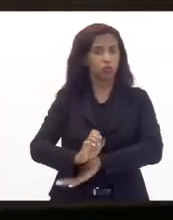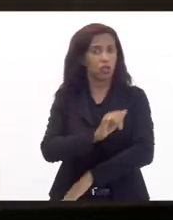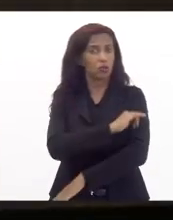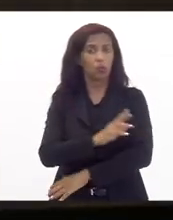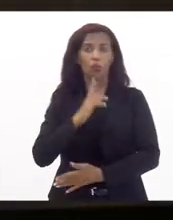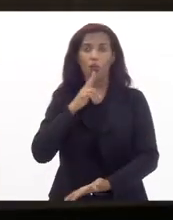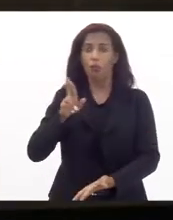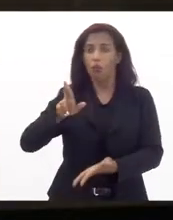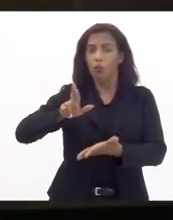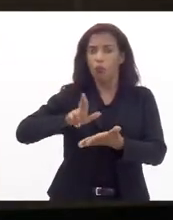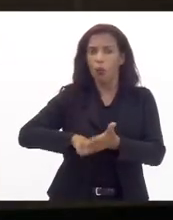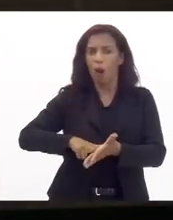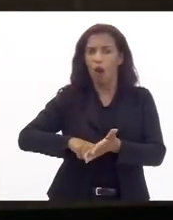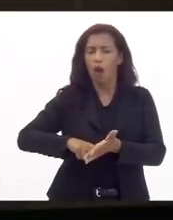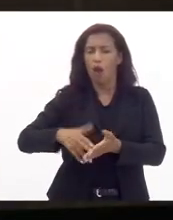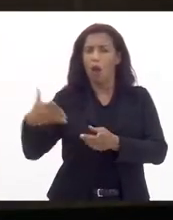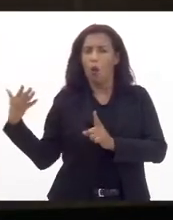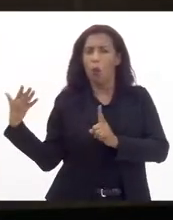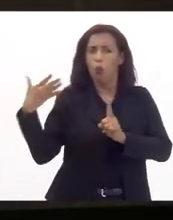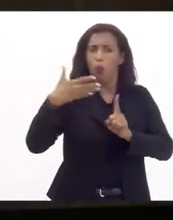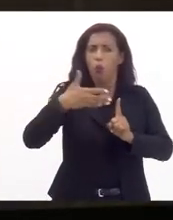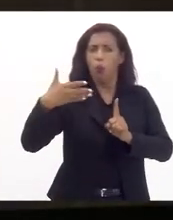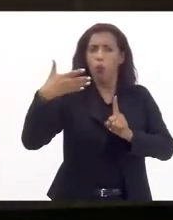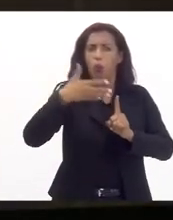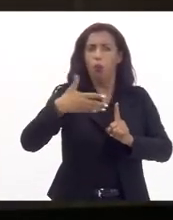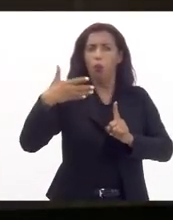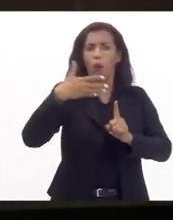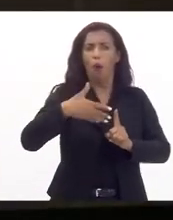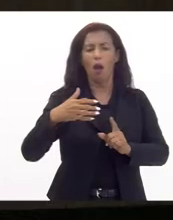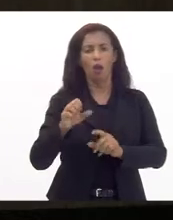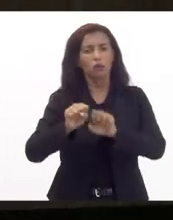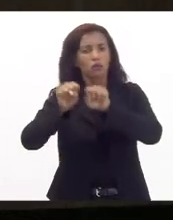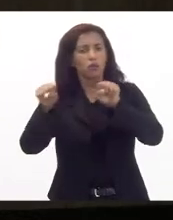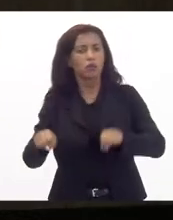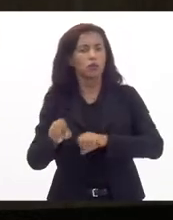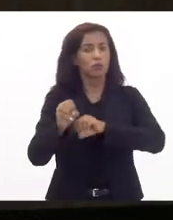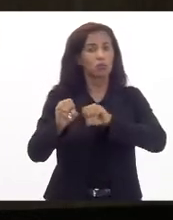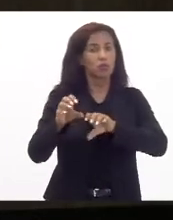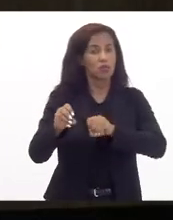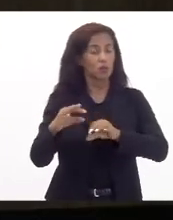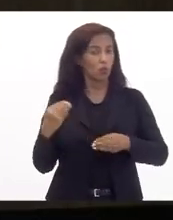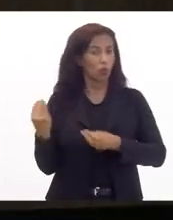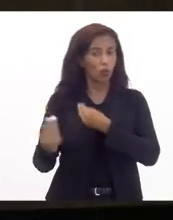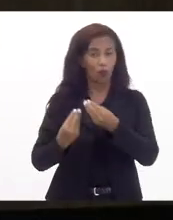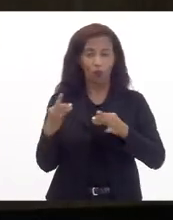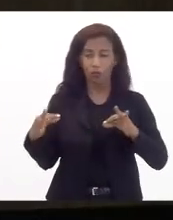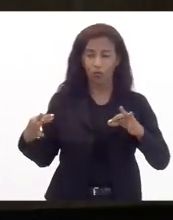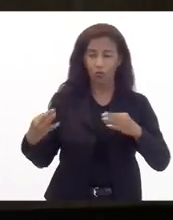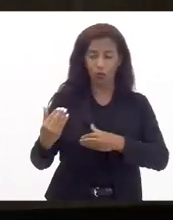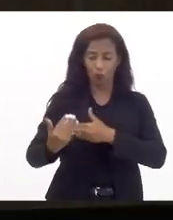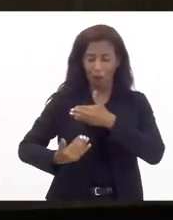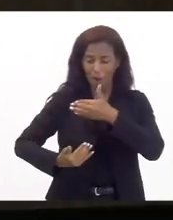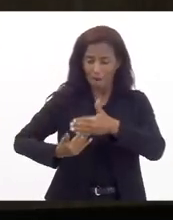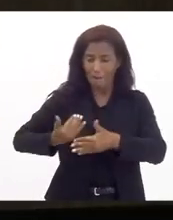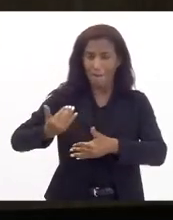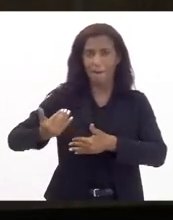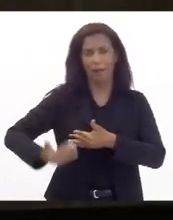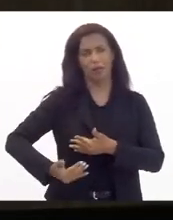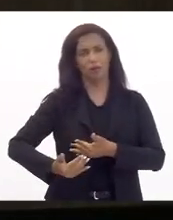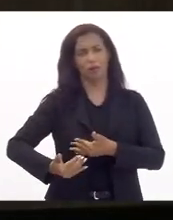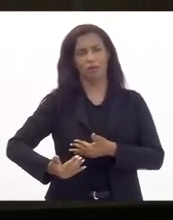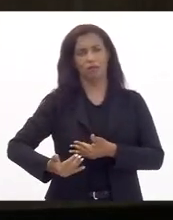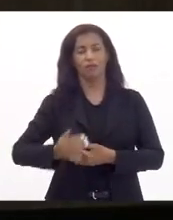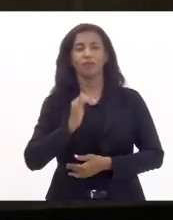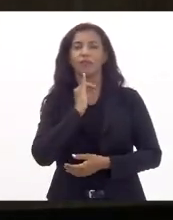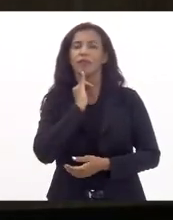Janeiro e conta que conhecer o protagonismo do nosso órgão normativo do sistema Estadual de Ensino tá por tudo isso mas foi um passo adiante